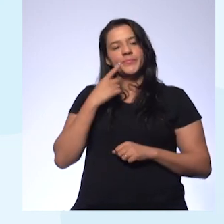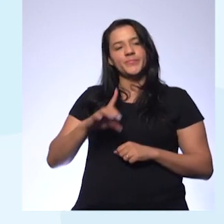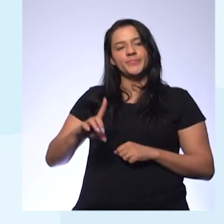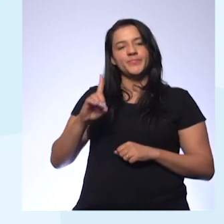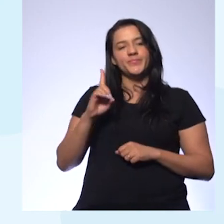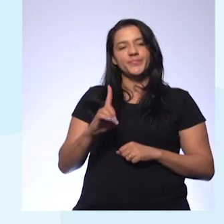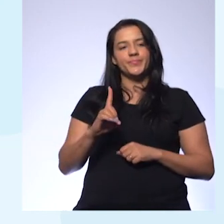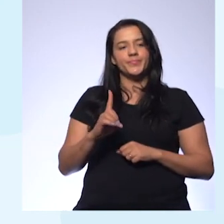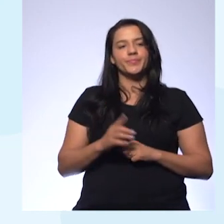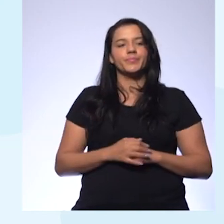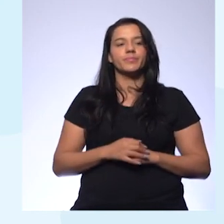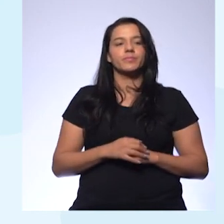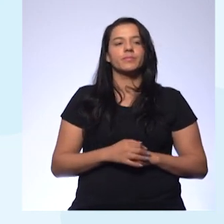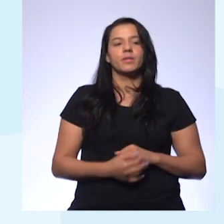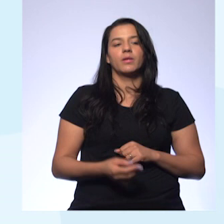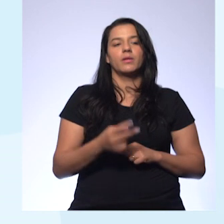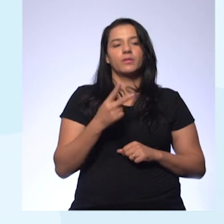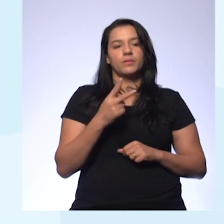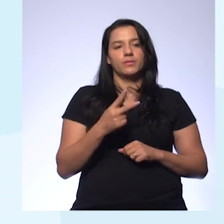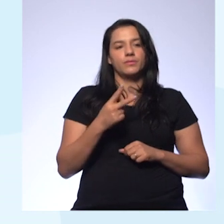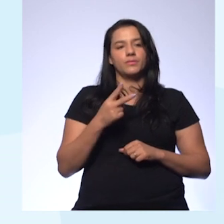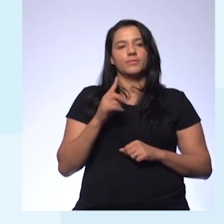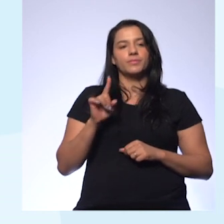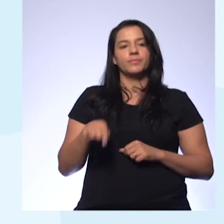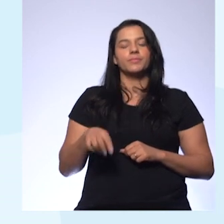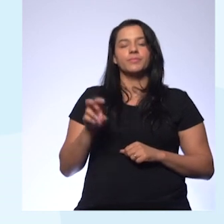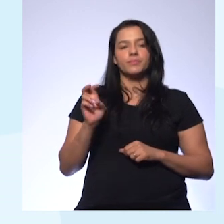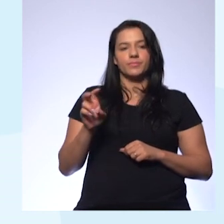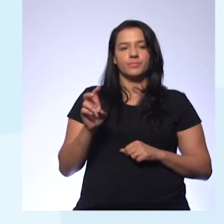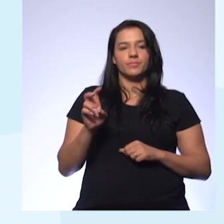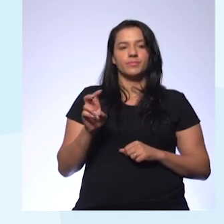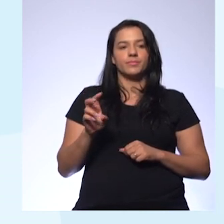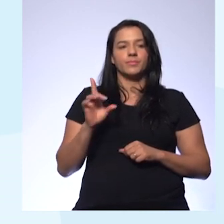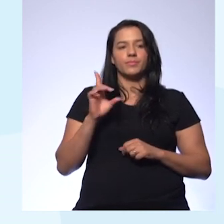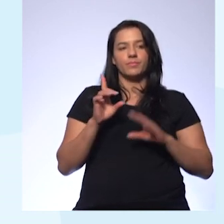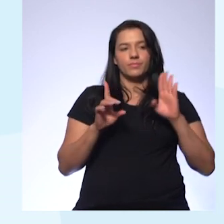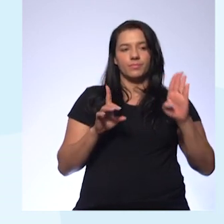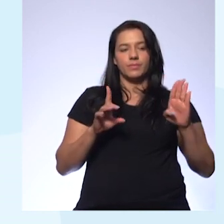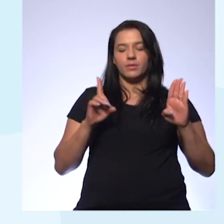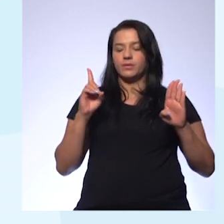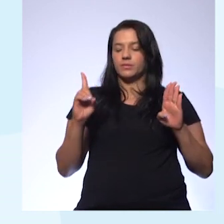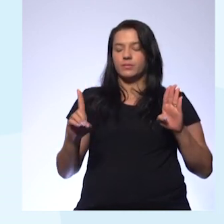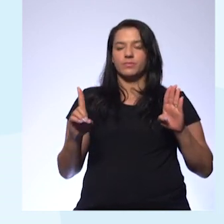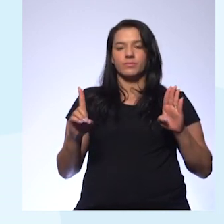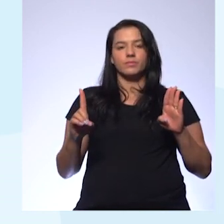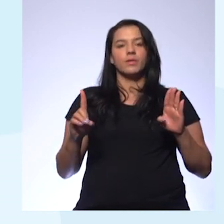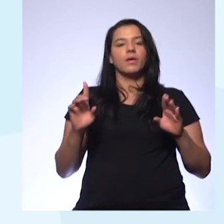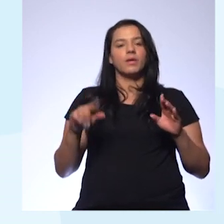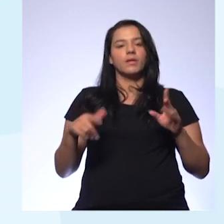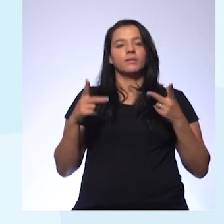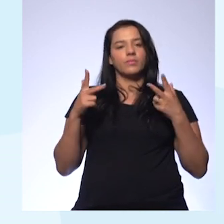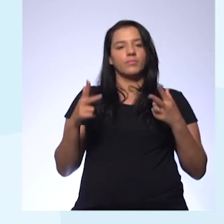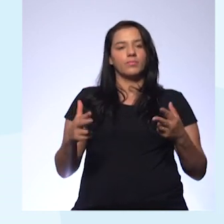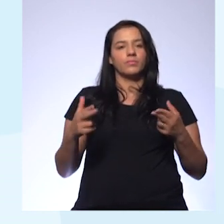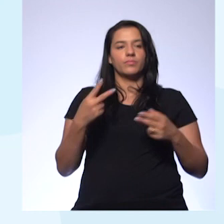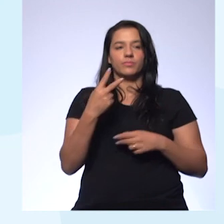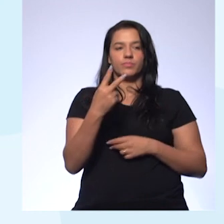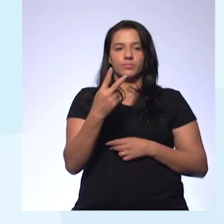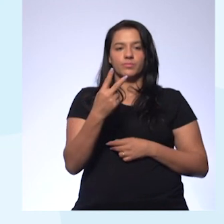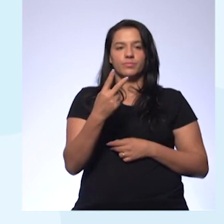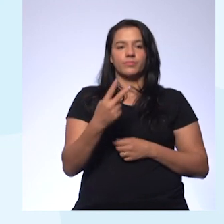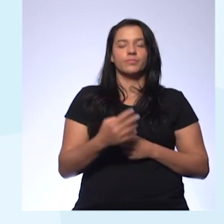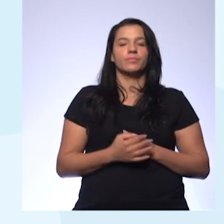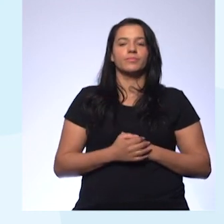uma ramificação no 2 e no 5. Então, o B e o D, ambos têm 2 ramificações,